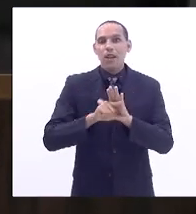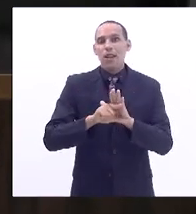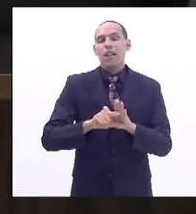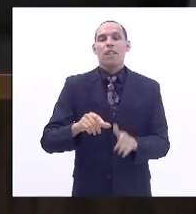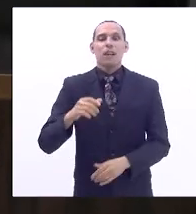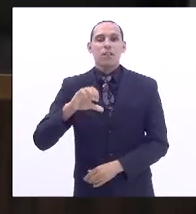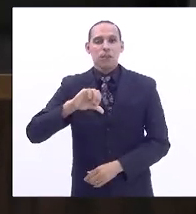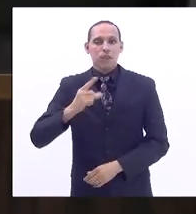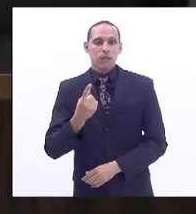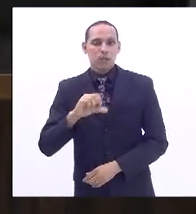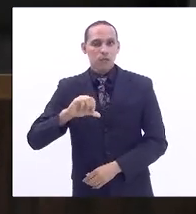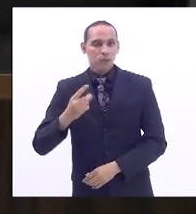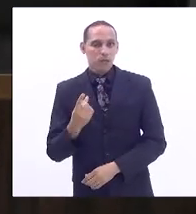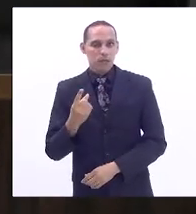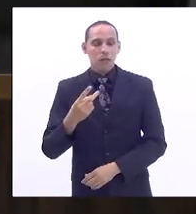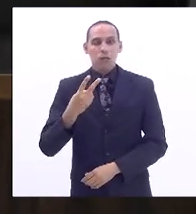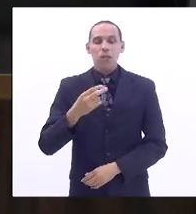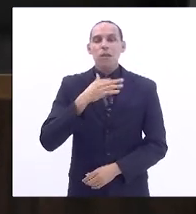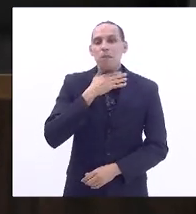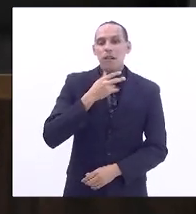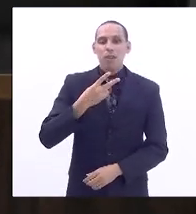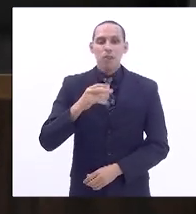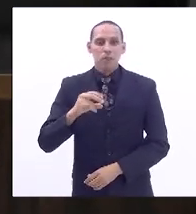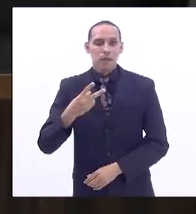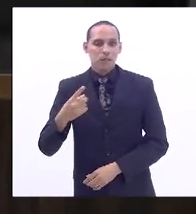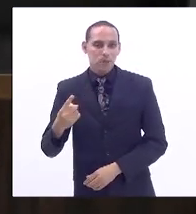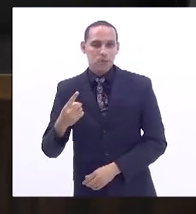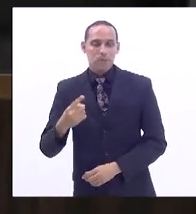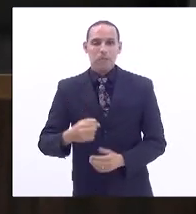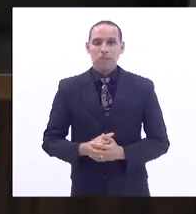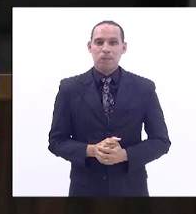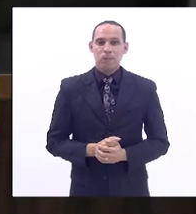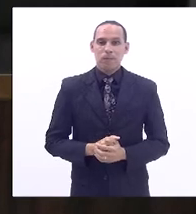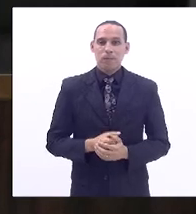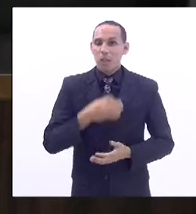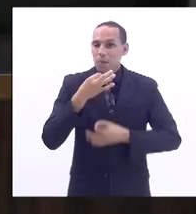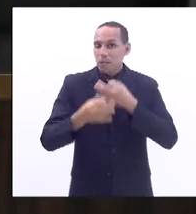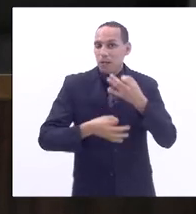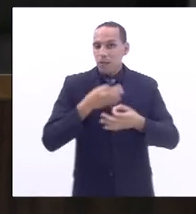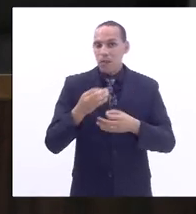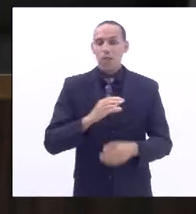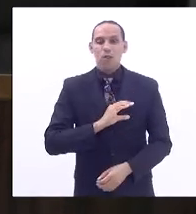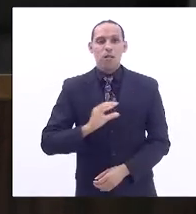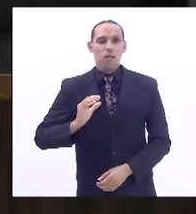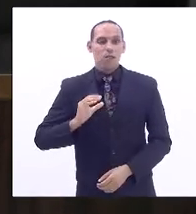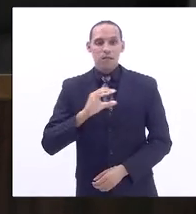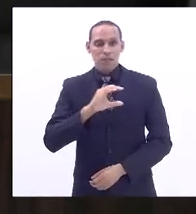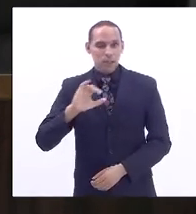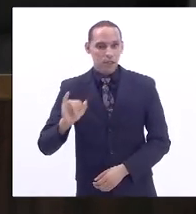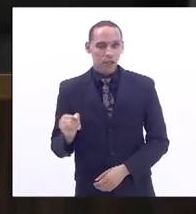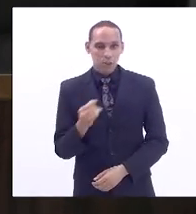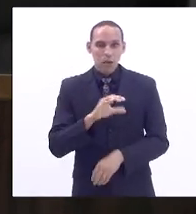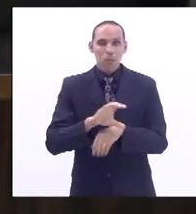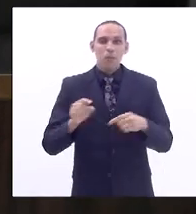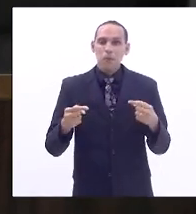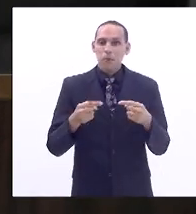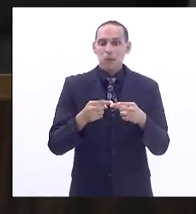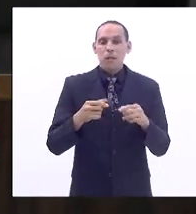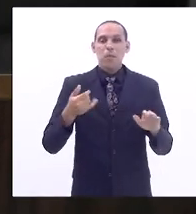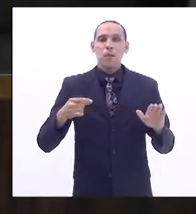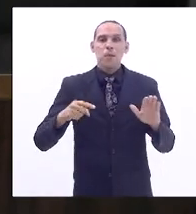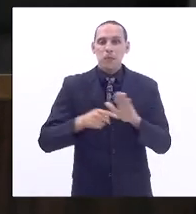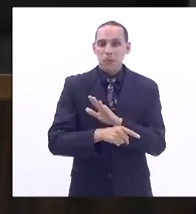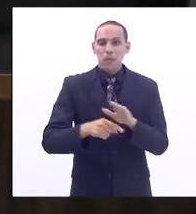estadual 91/91 de 2 de março de 21 parecer da comissão de concessão desse pela condicionalidade de